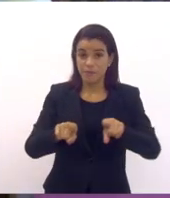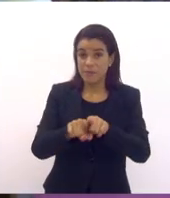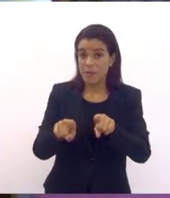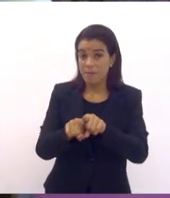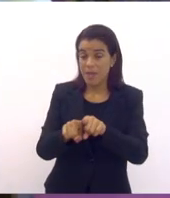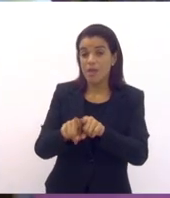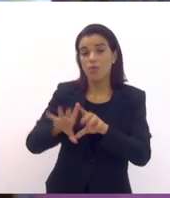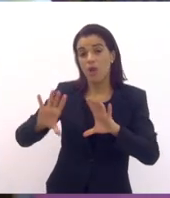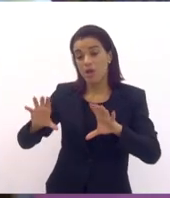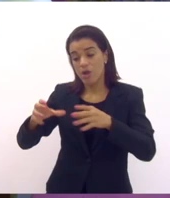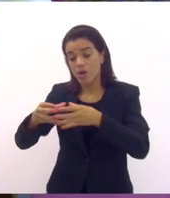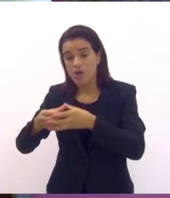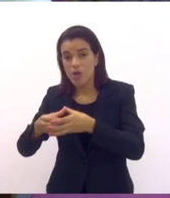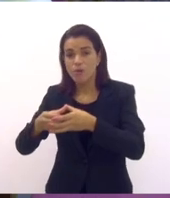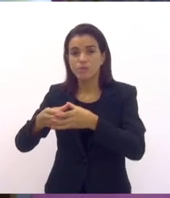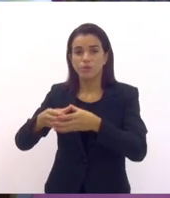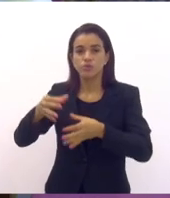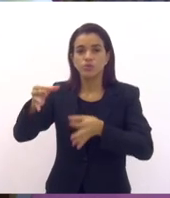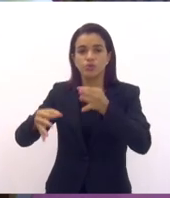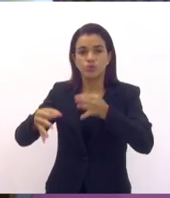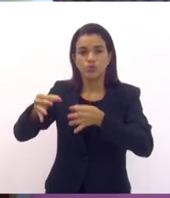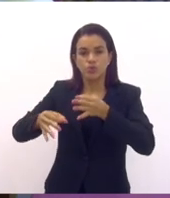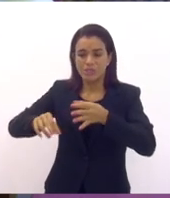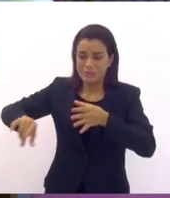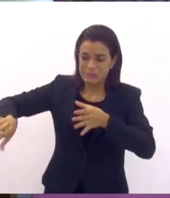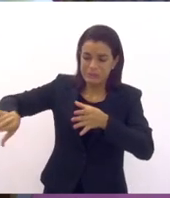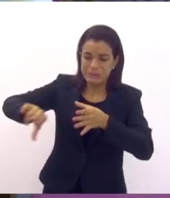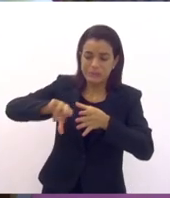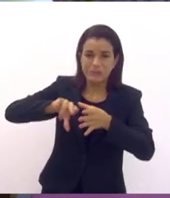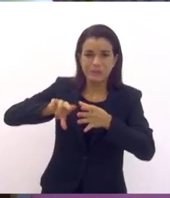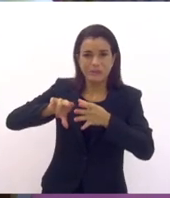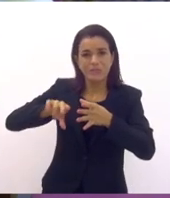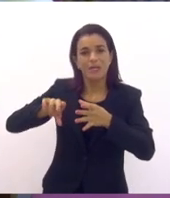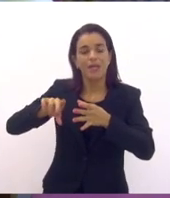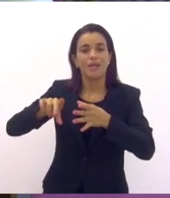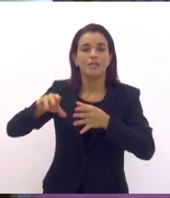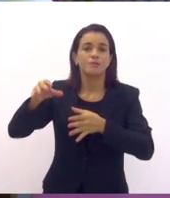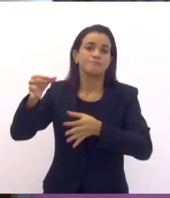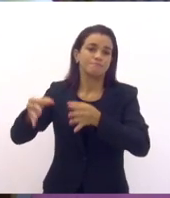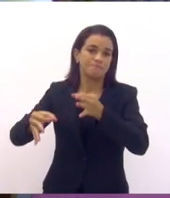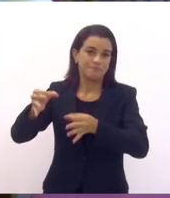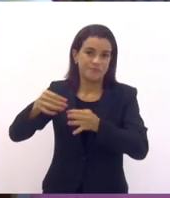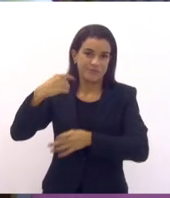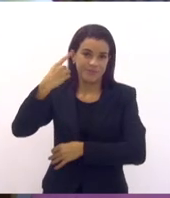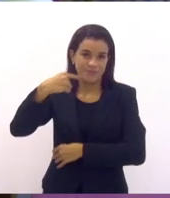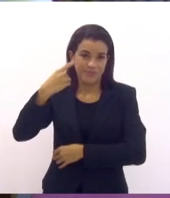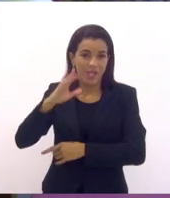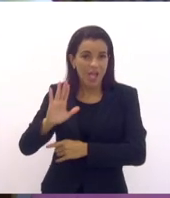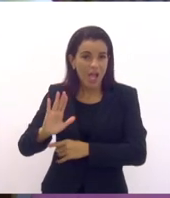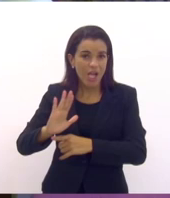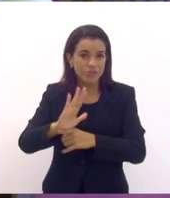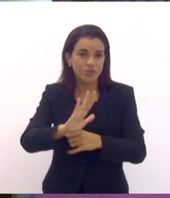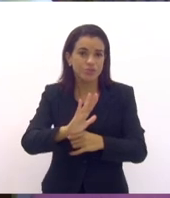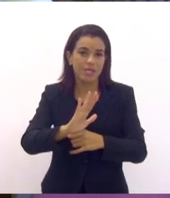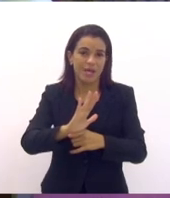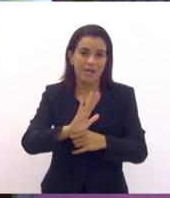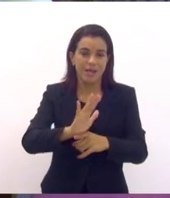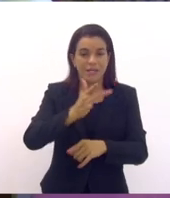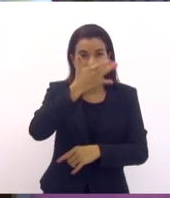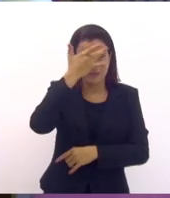juristas interreligioso para que esses juristas pudessem ajudar aqueles